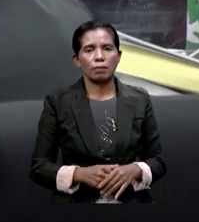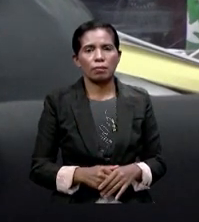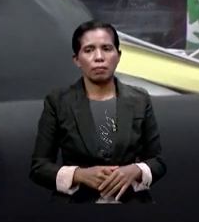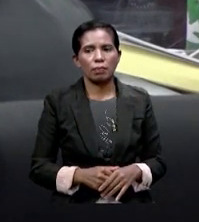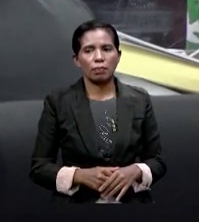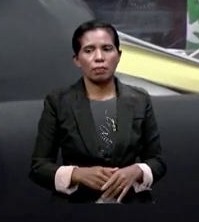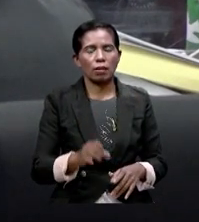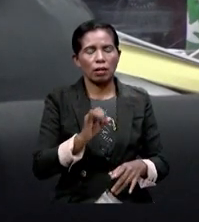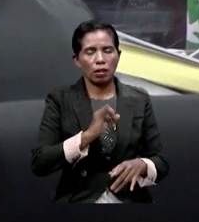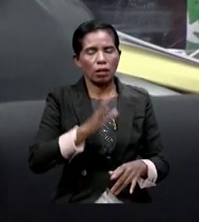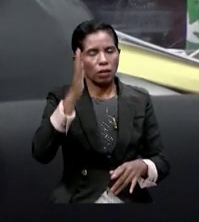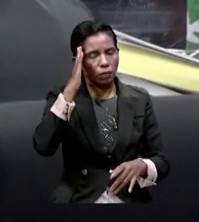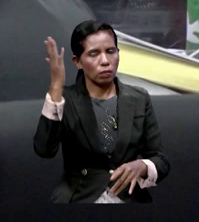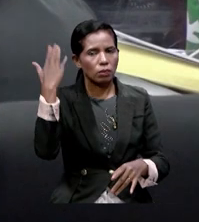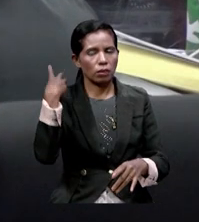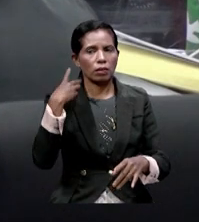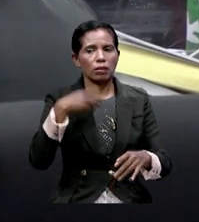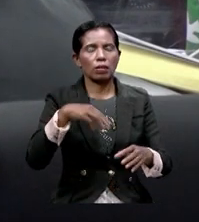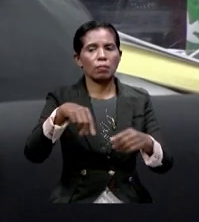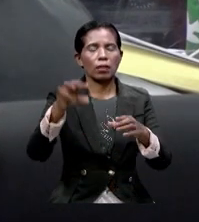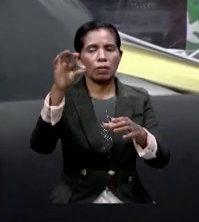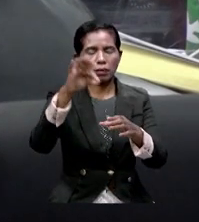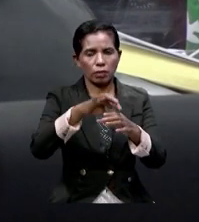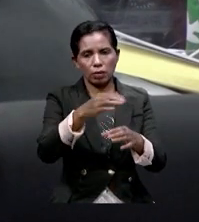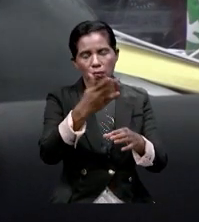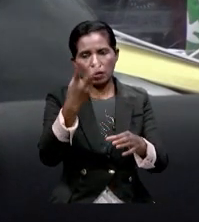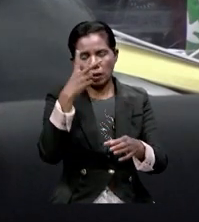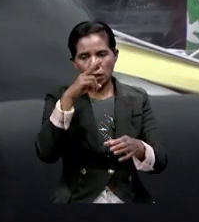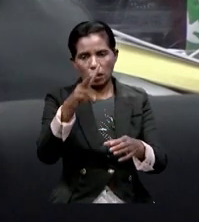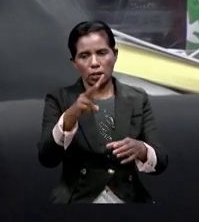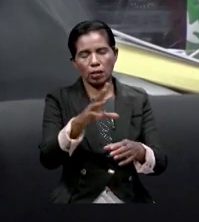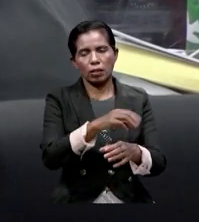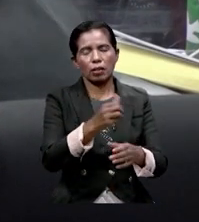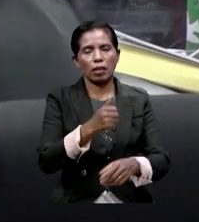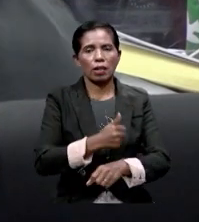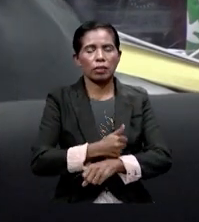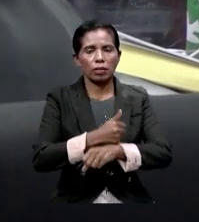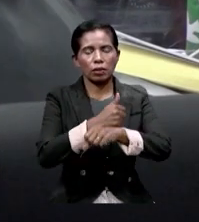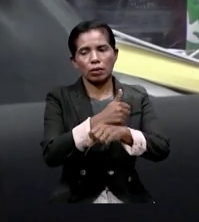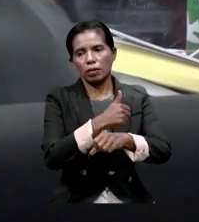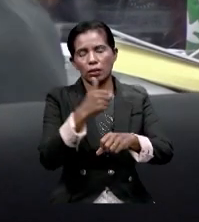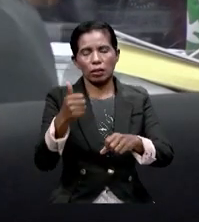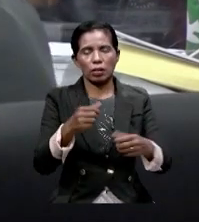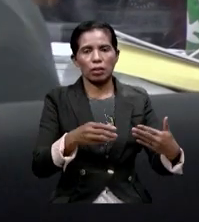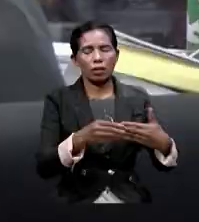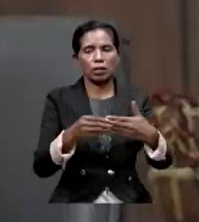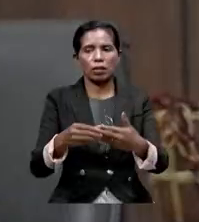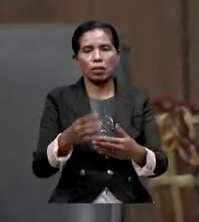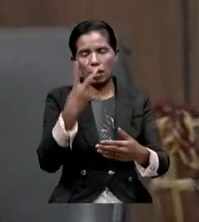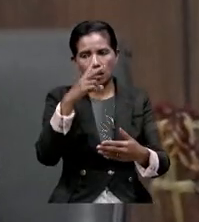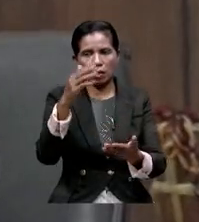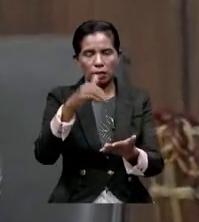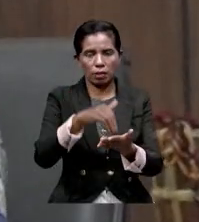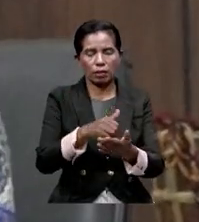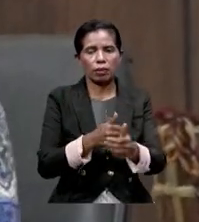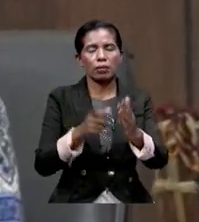Ne au Hanoi antes ita ba vota ita vos dir hare i assessor sir ne ke elabora sir Hanoi ne hare toklai.